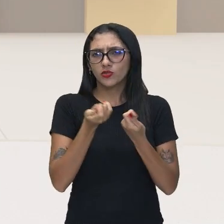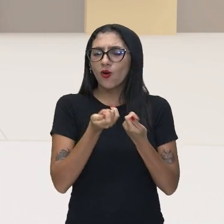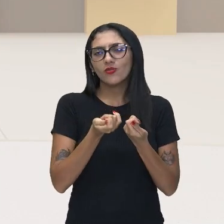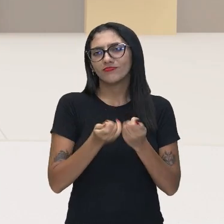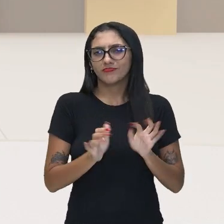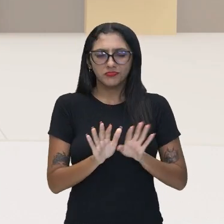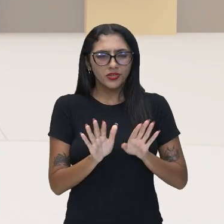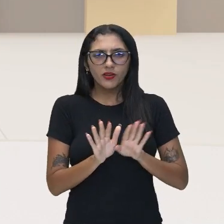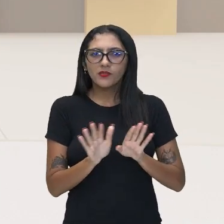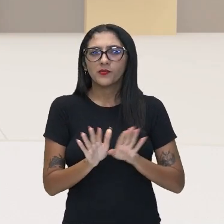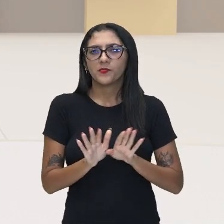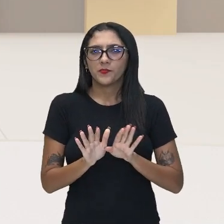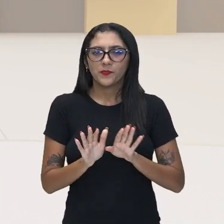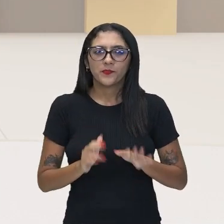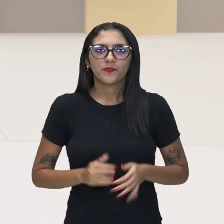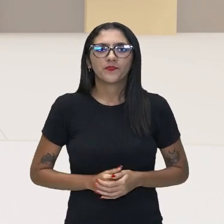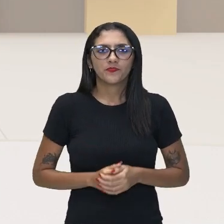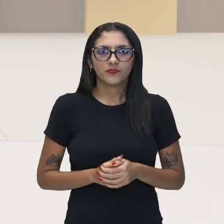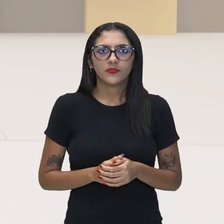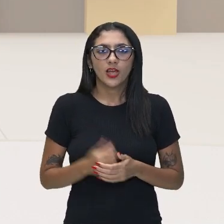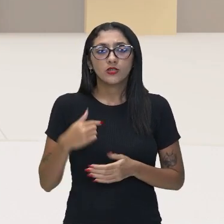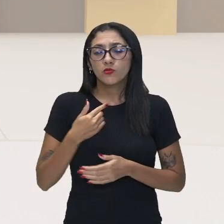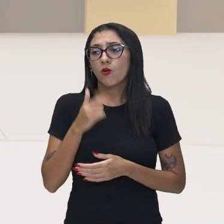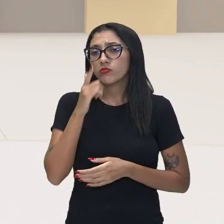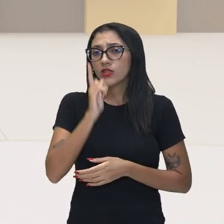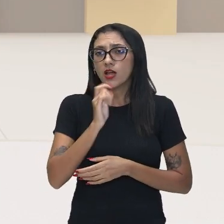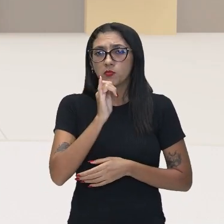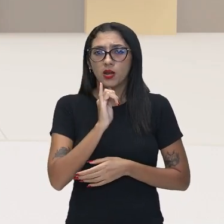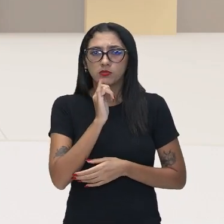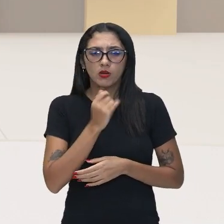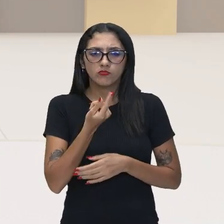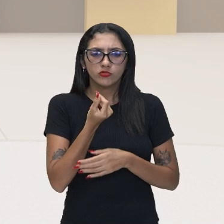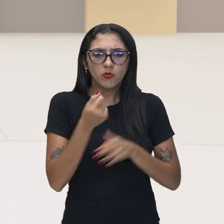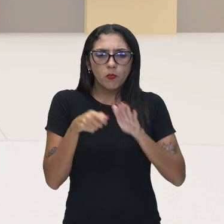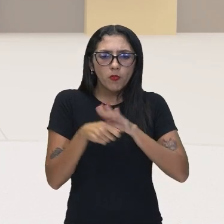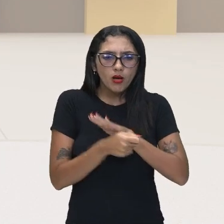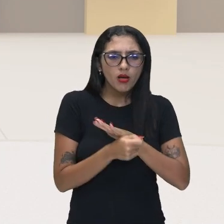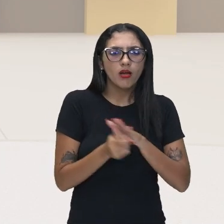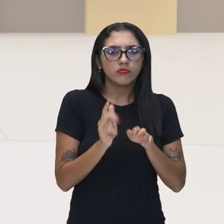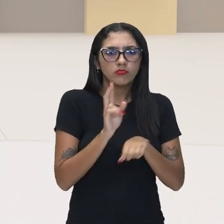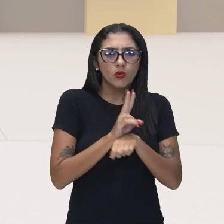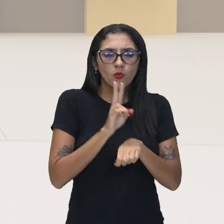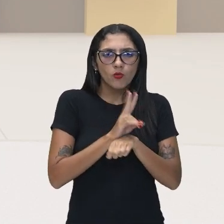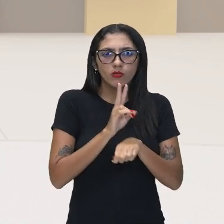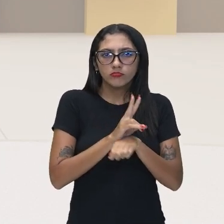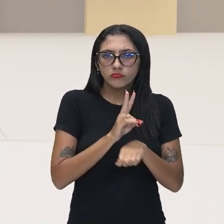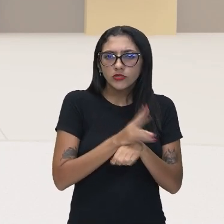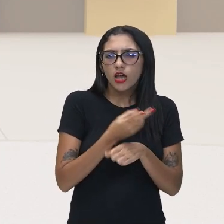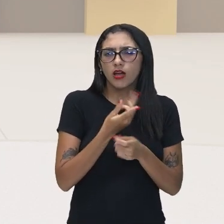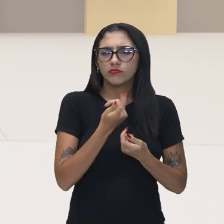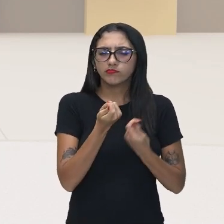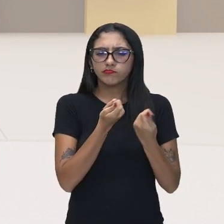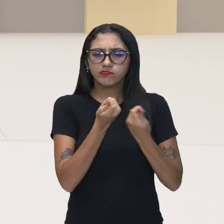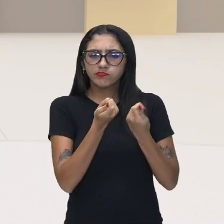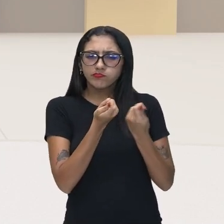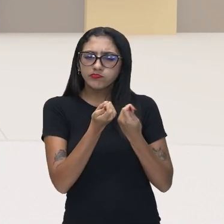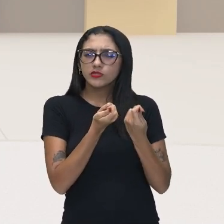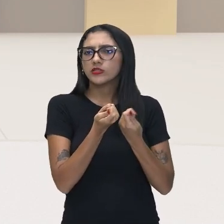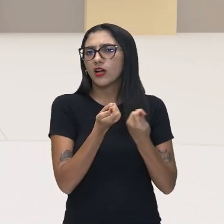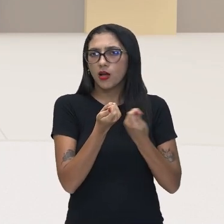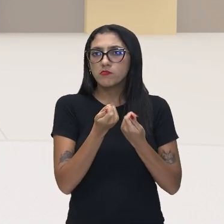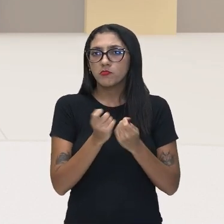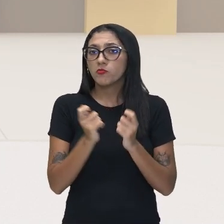né? A gente consegue fazer investimentos com pouco dinheiro. A gente consegue poupar com pouco